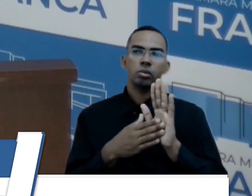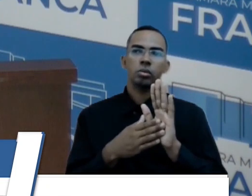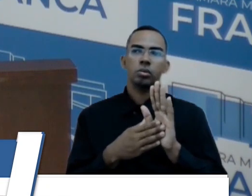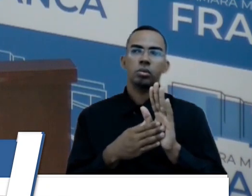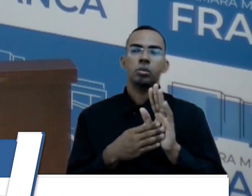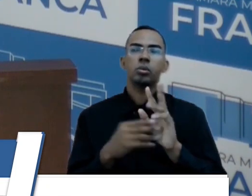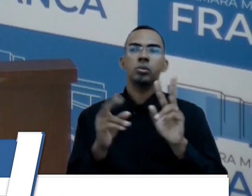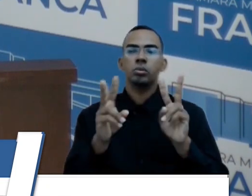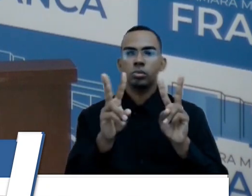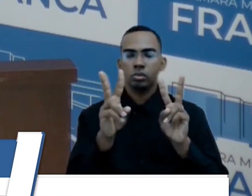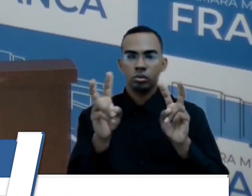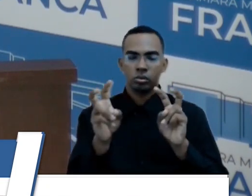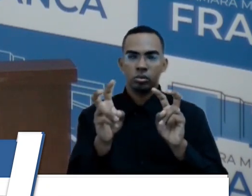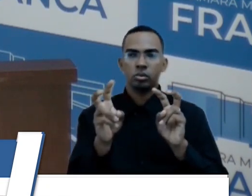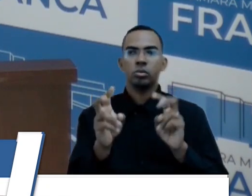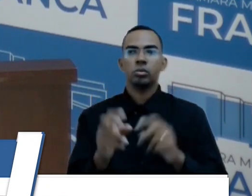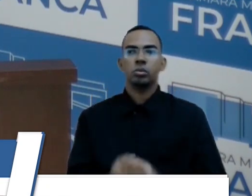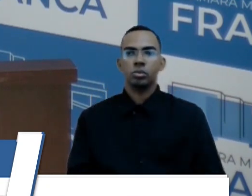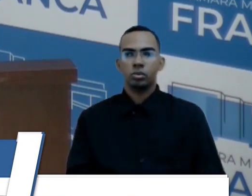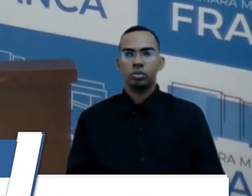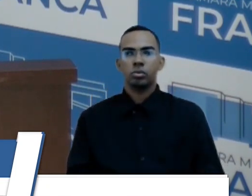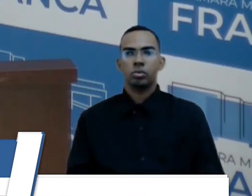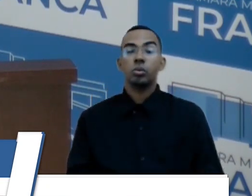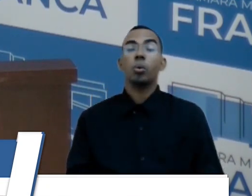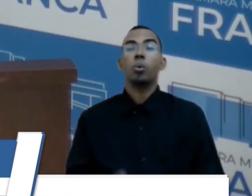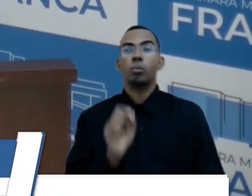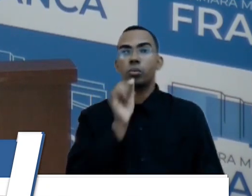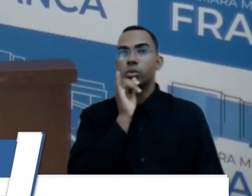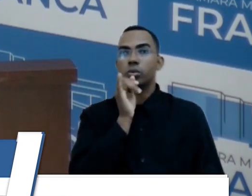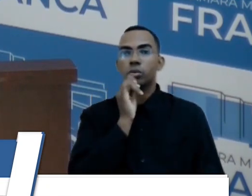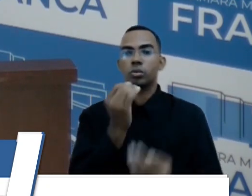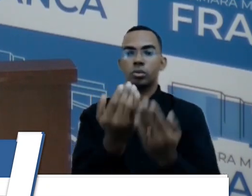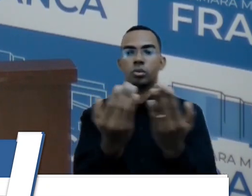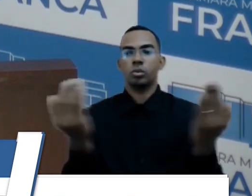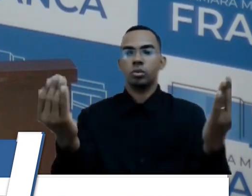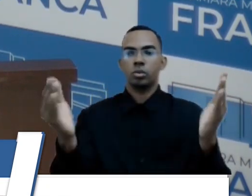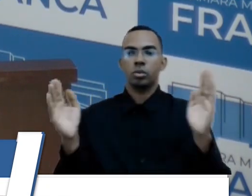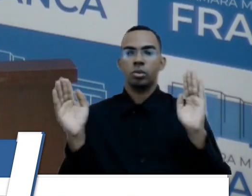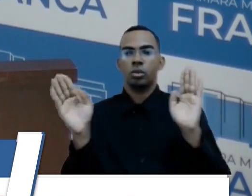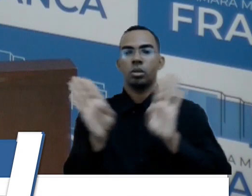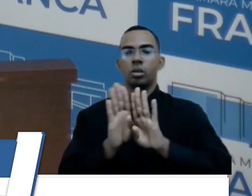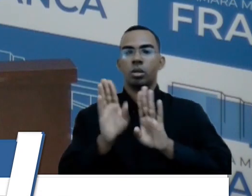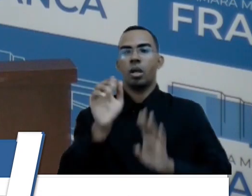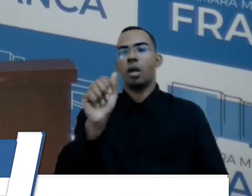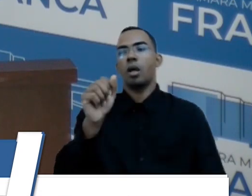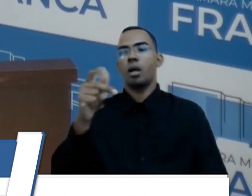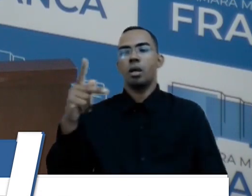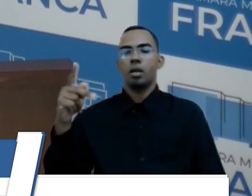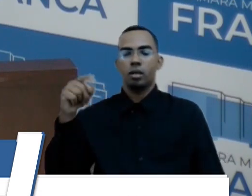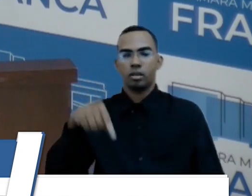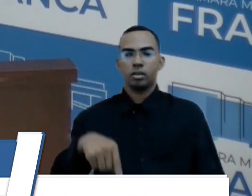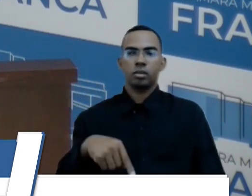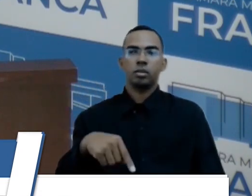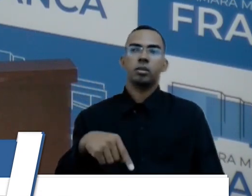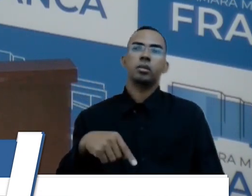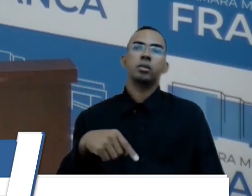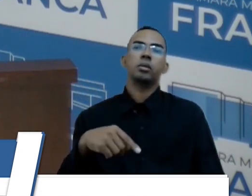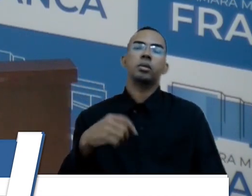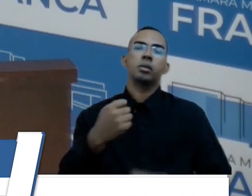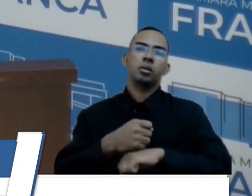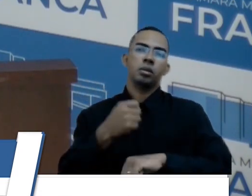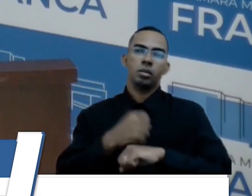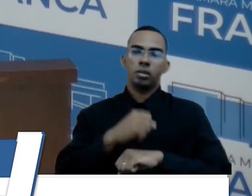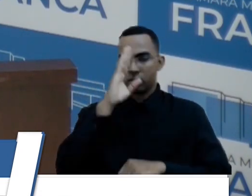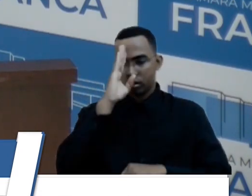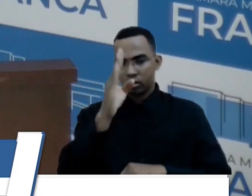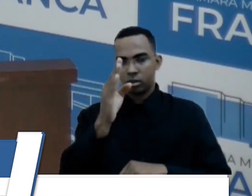cercas, né, o cercamento das APPs da nossa cidade de Franca, principalmente os bairros mais